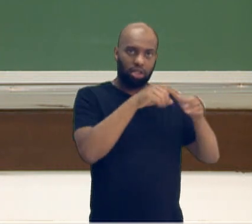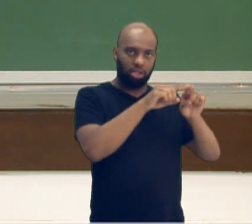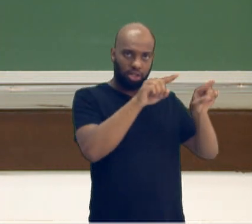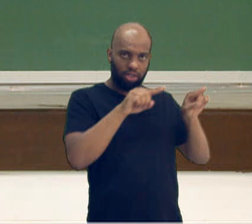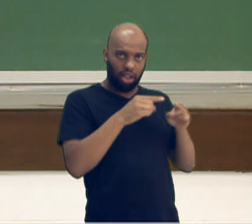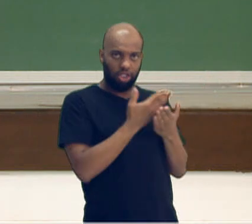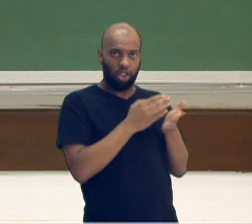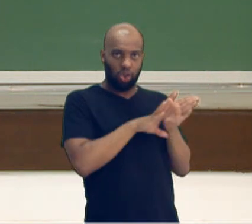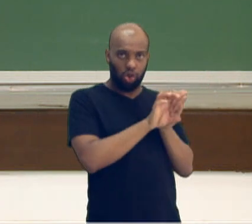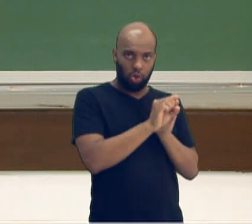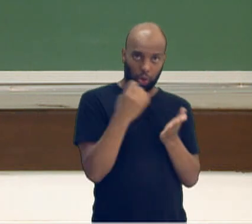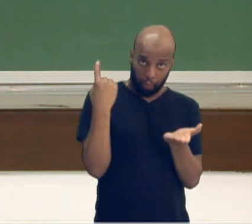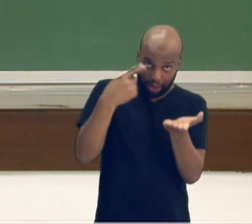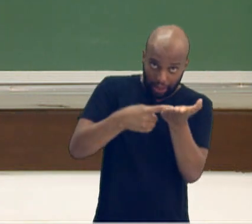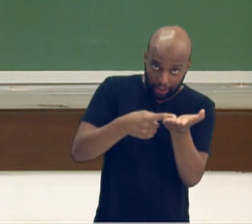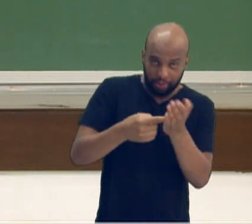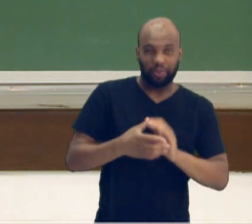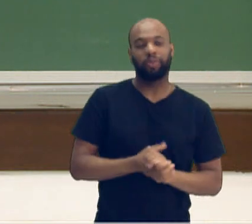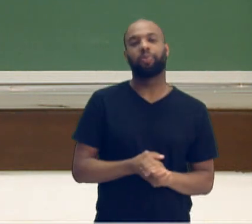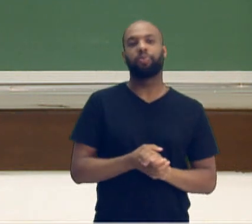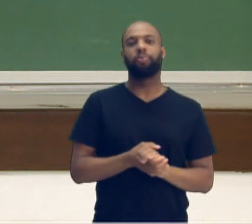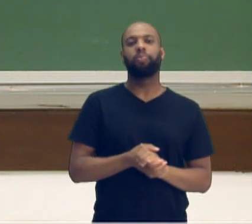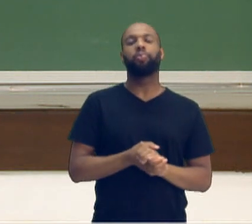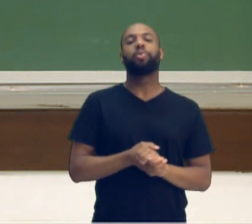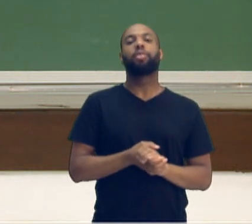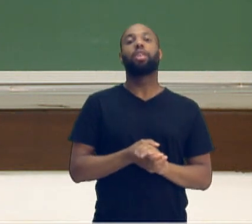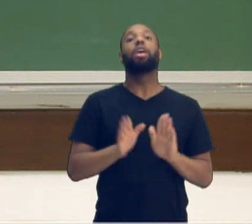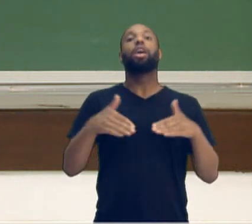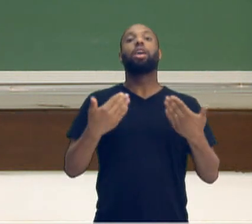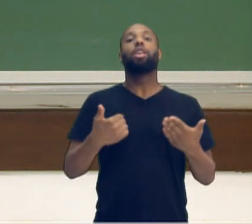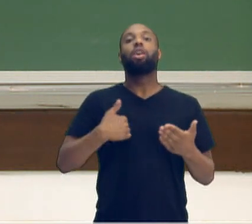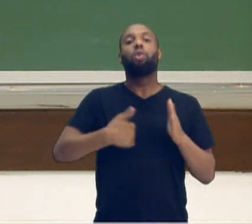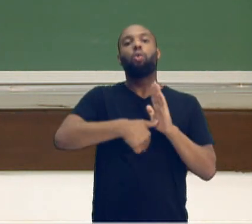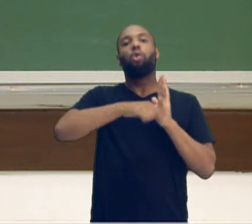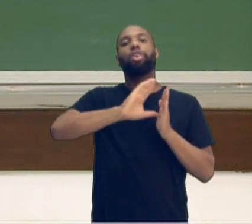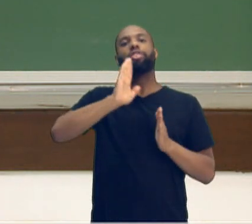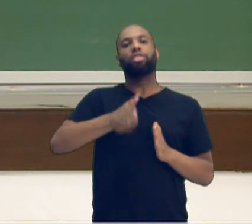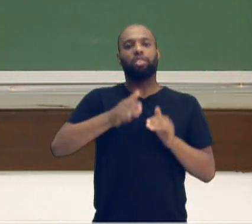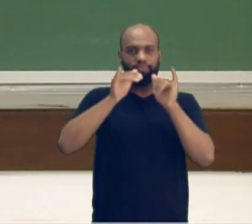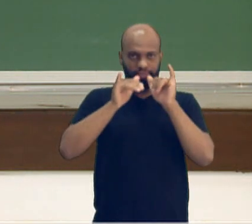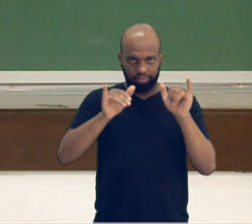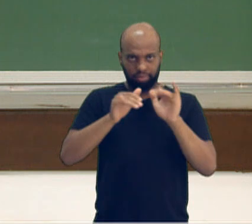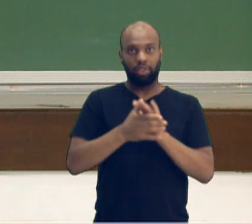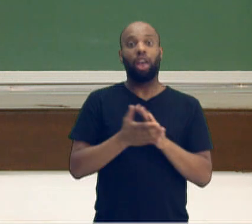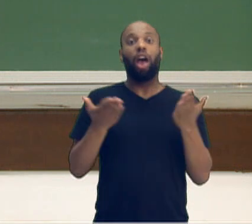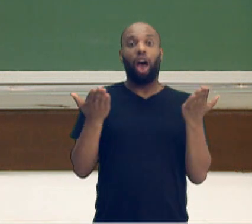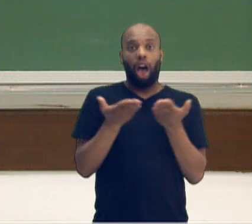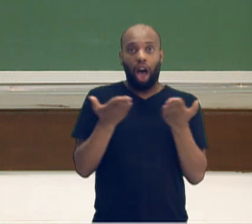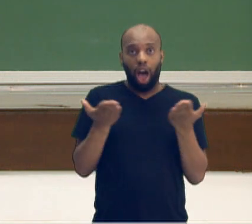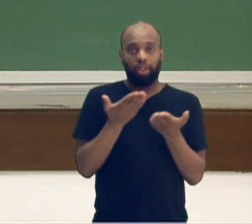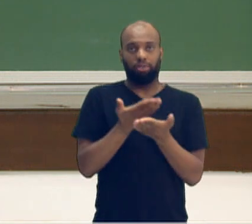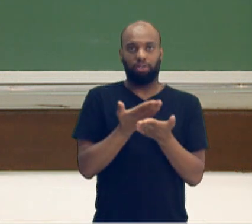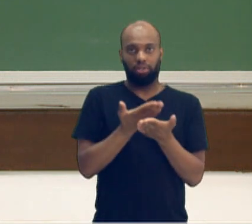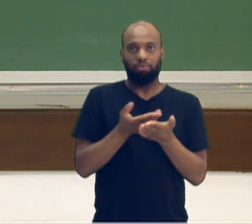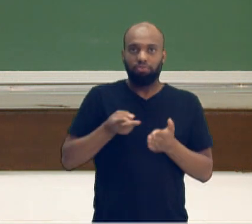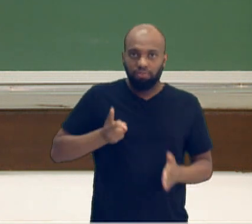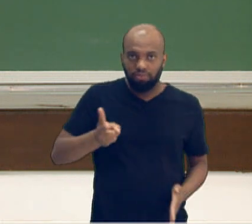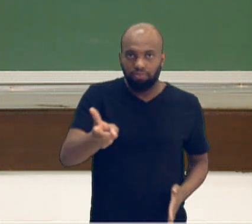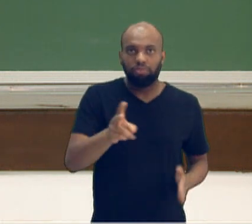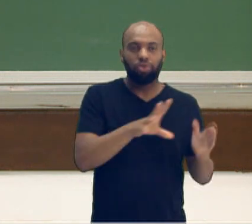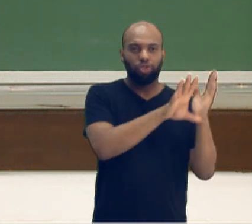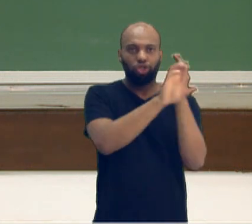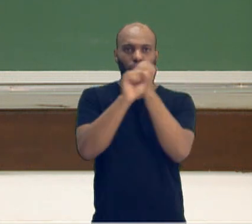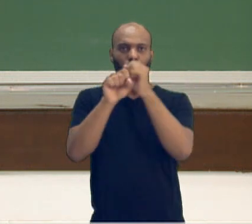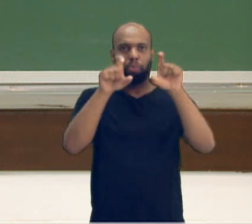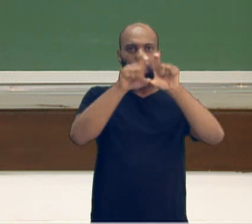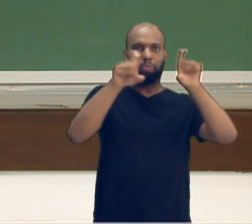exercitar. Combinado? Então, olha lá. Como eu disse, hoje a nossa aula, a gente vai dar continuidade na adição